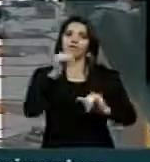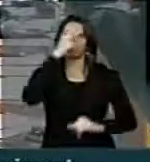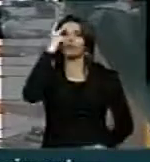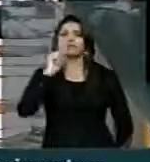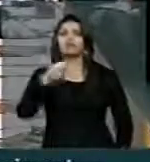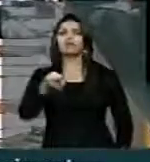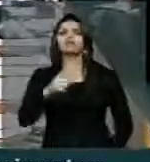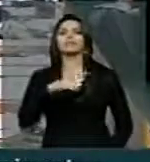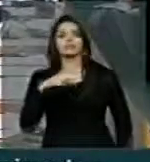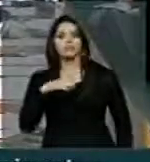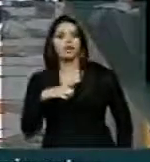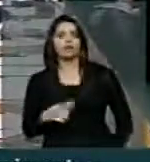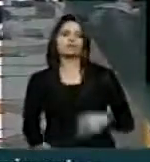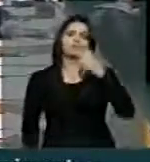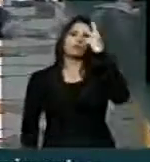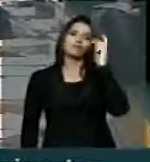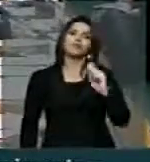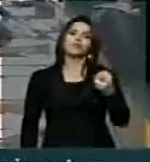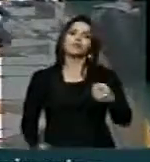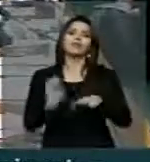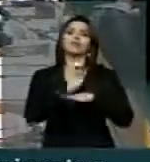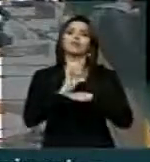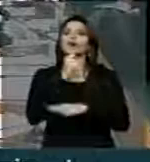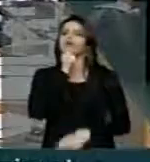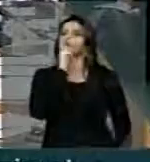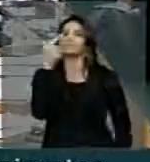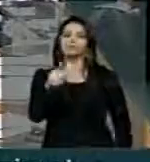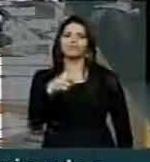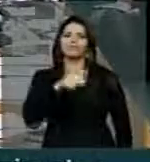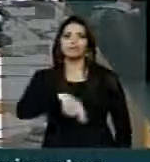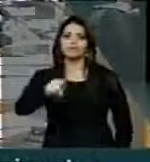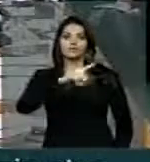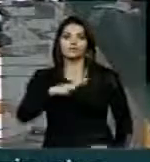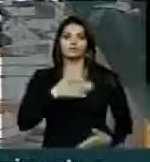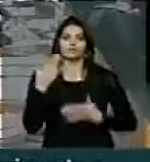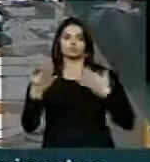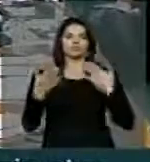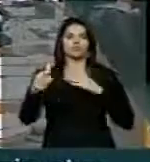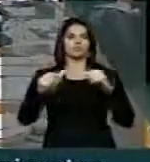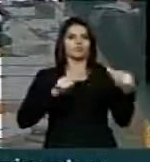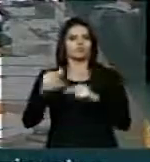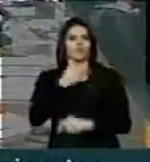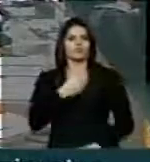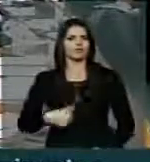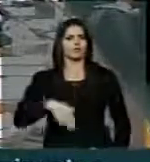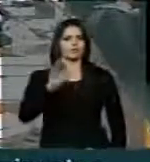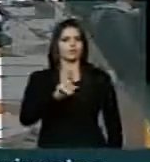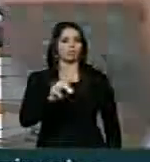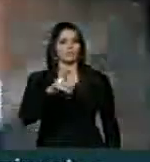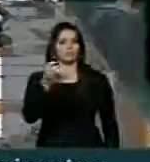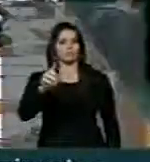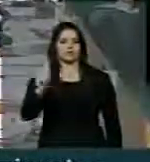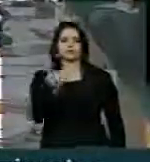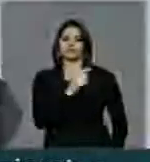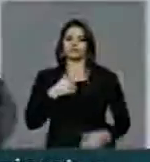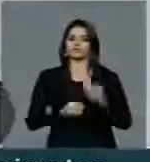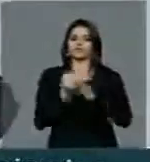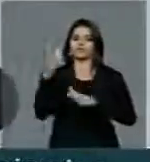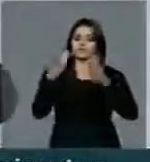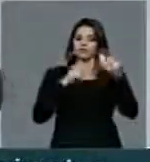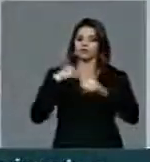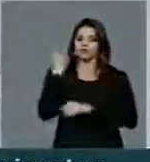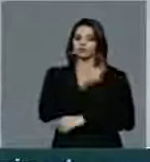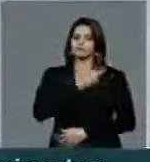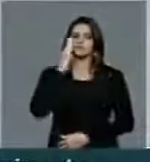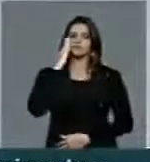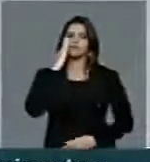isso feito e quem não tem isso feito ainda. Vocês vão se surpreender. E isso não é um trabalho da União. A União está chamando para construir, para nós entendermos que